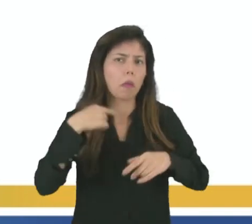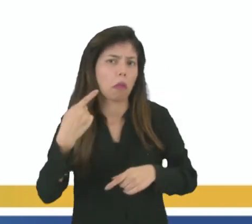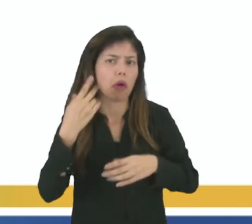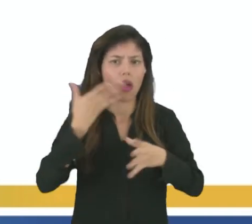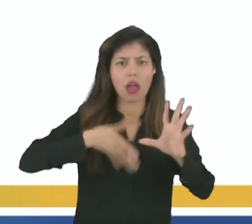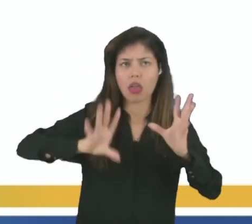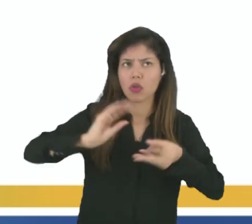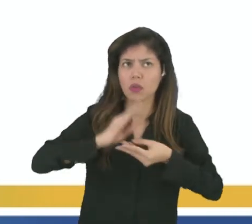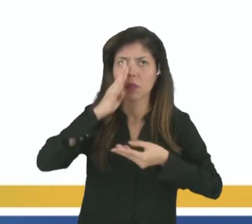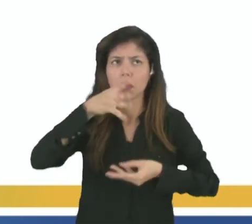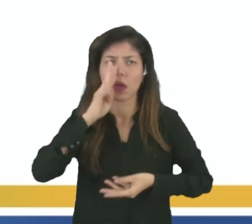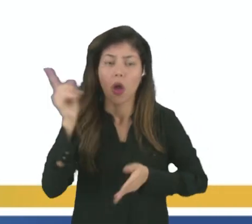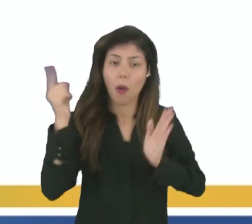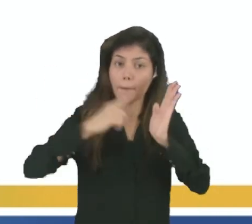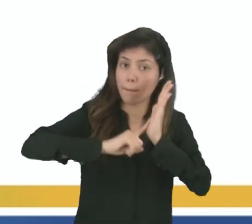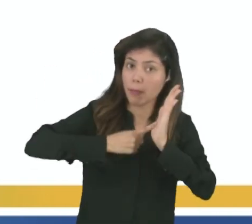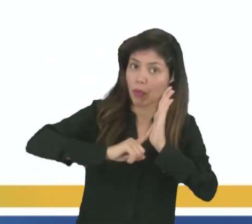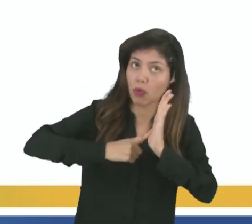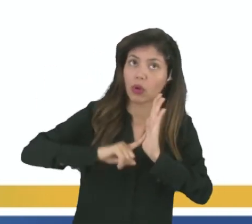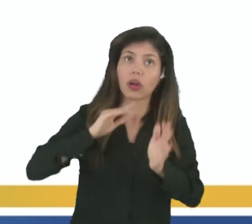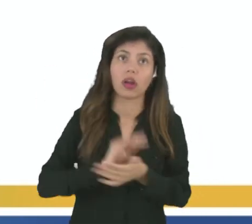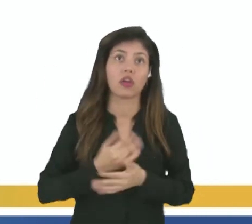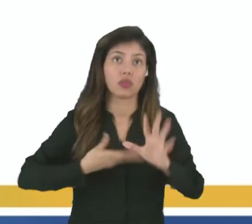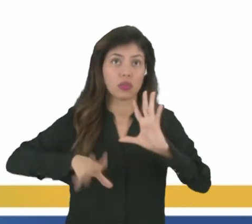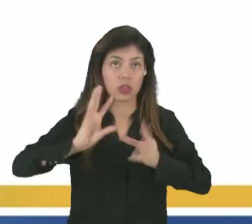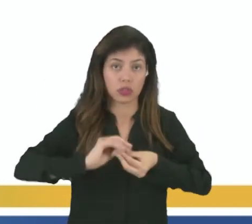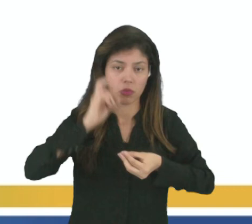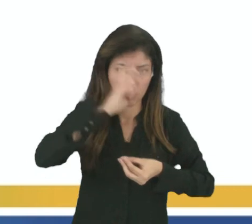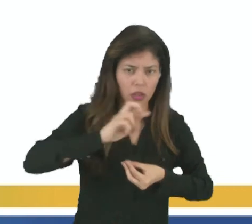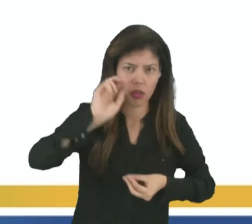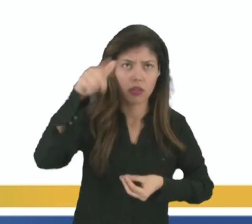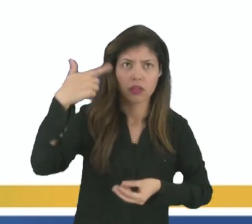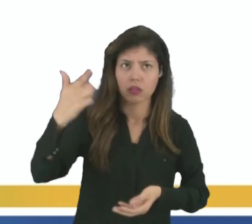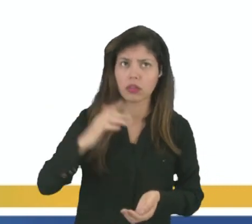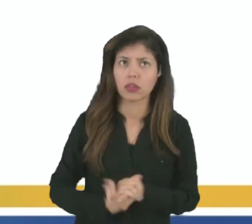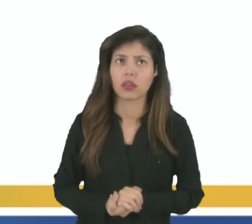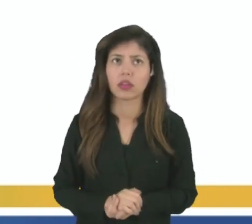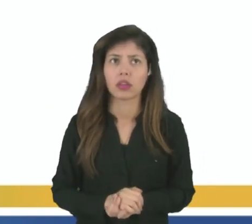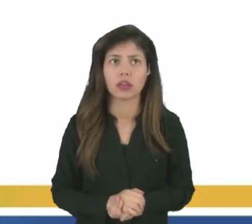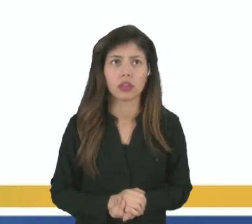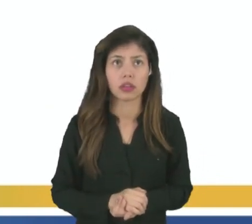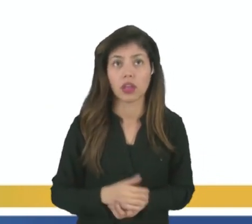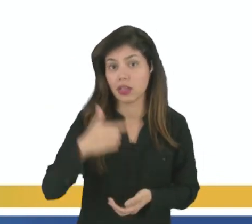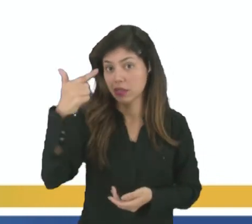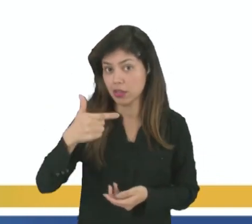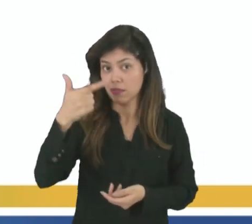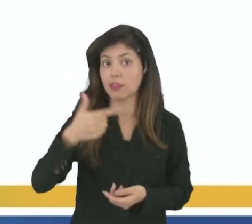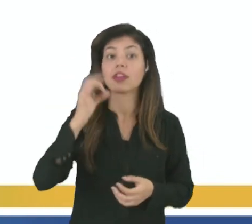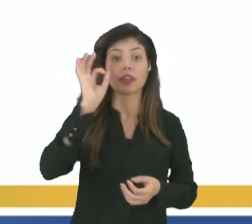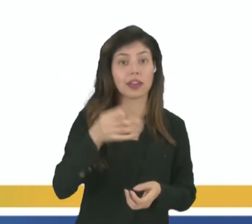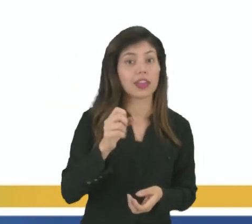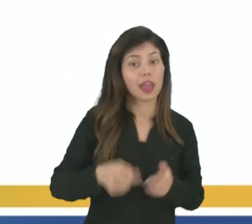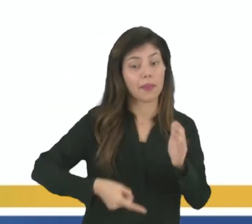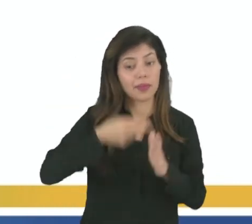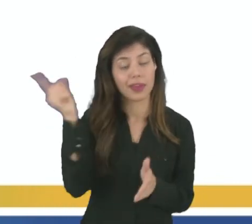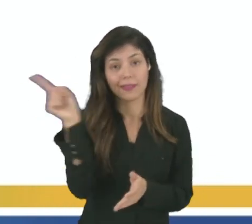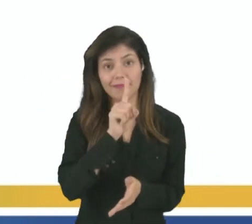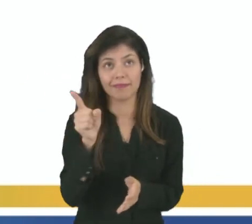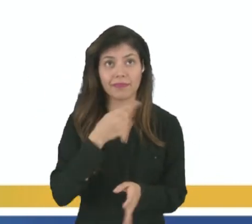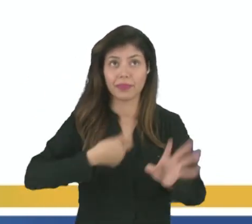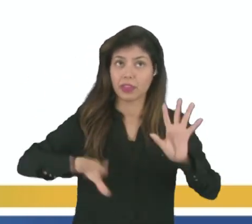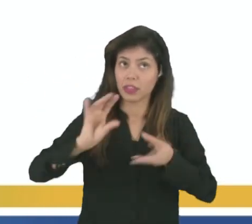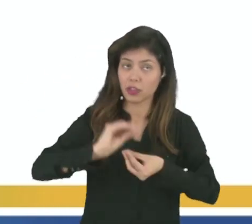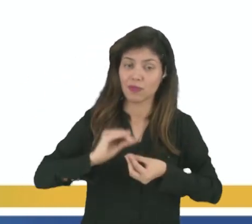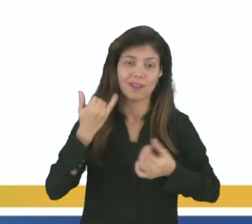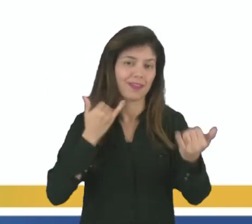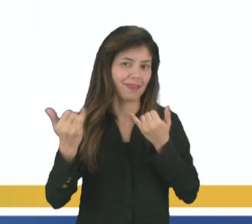resumo crítico aborda o ponto de vista e a análise do resumidor. A segunda parte da assertiva está certa, mas a primeira não. O resumo